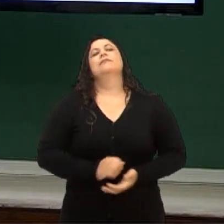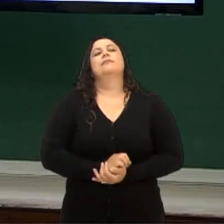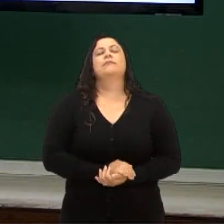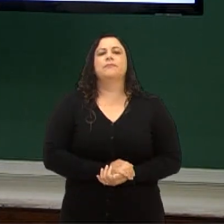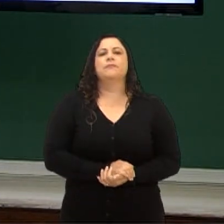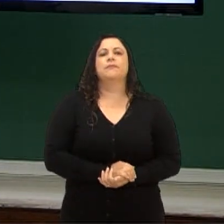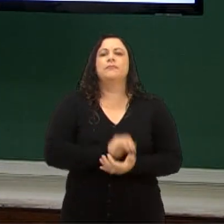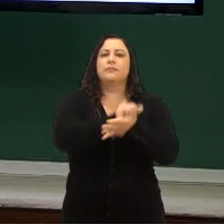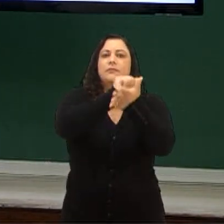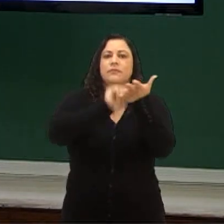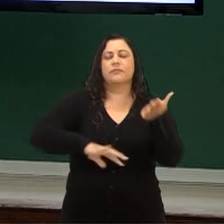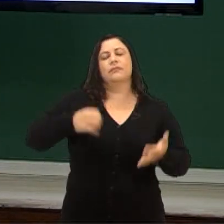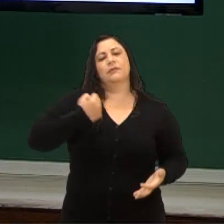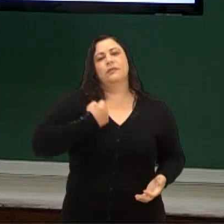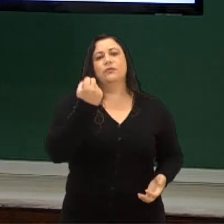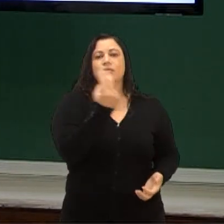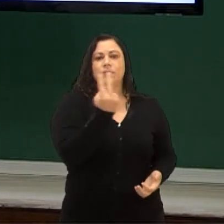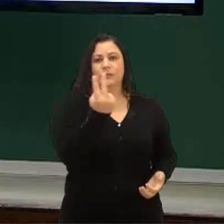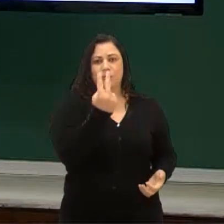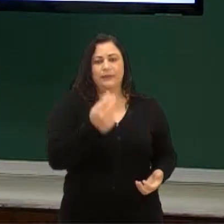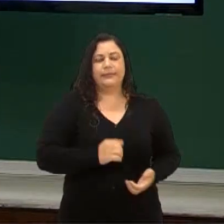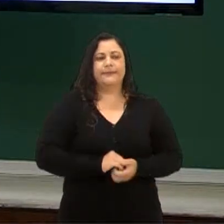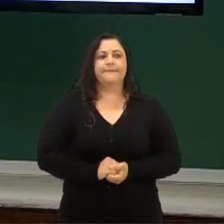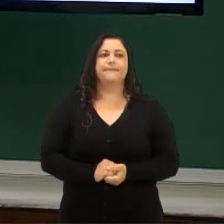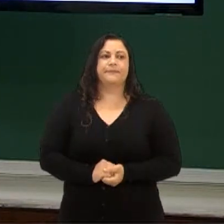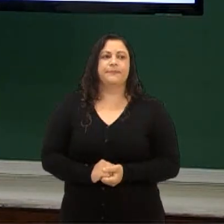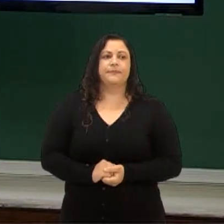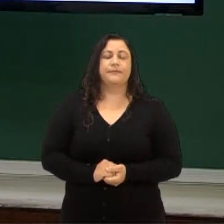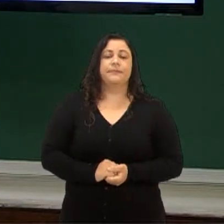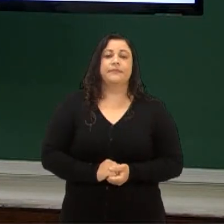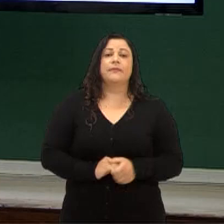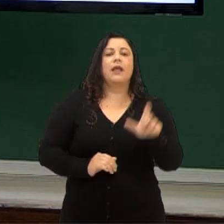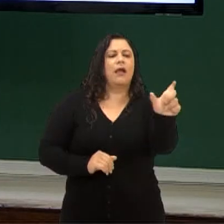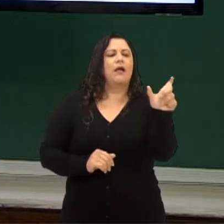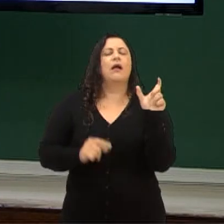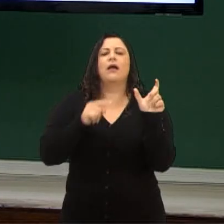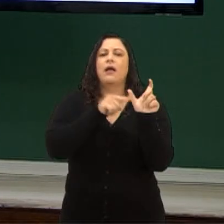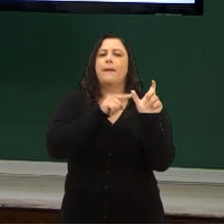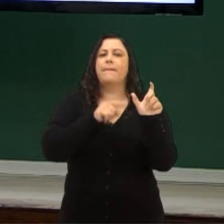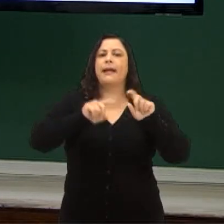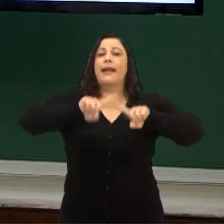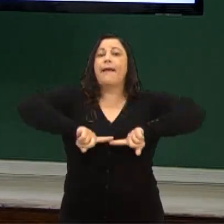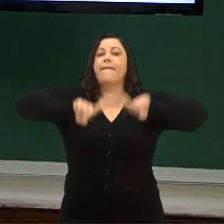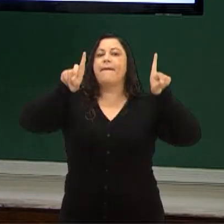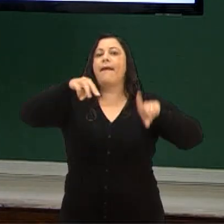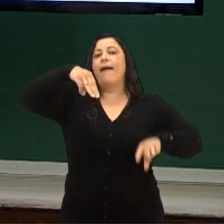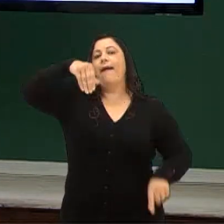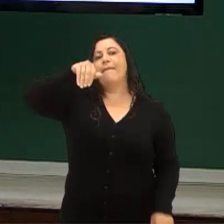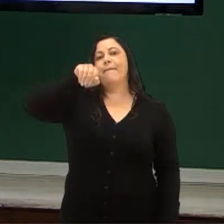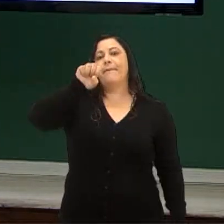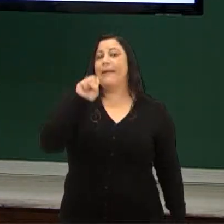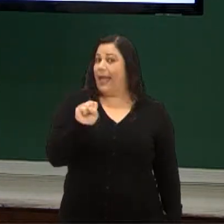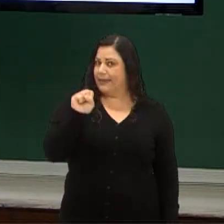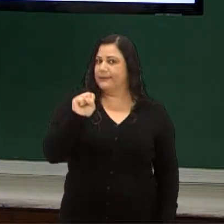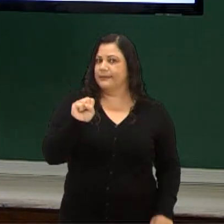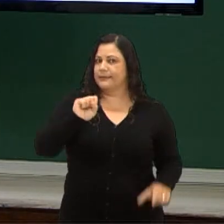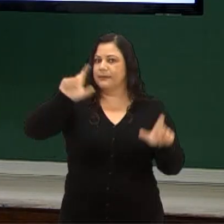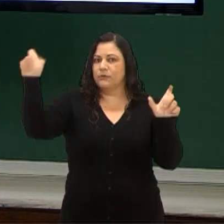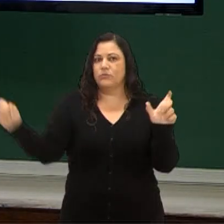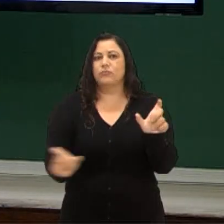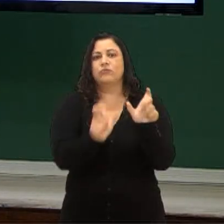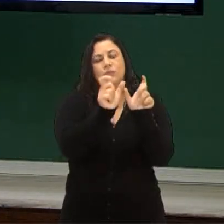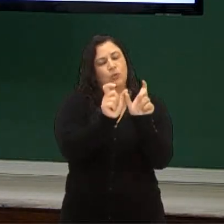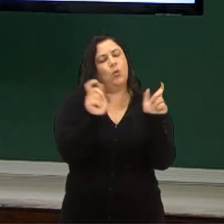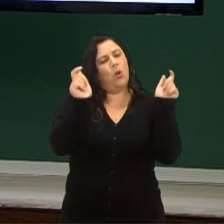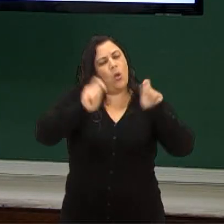vamos para a nossa atividade 2 agora, meus amigos. Ó, embora a palavra mas, que está aqui, seja classificada como uma conjunção, que